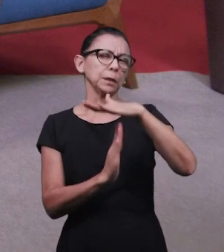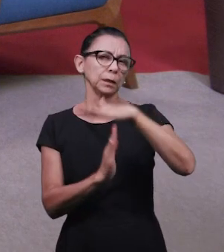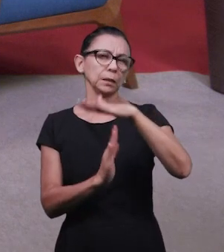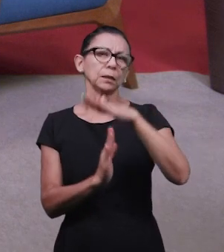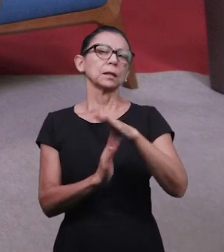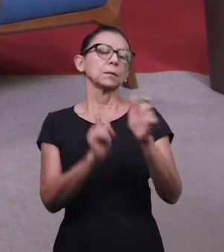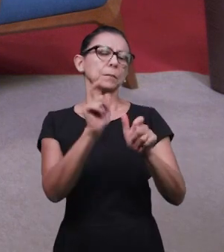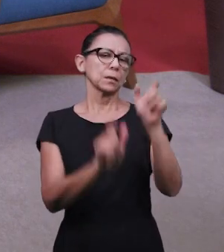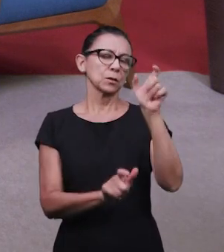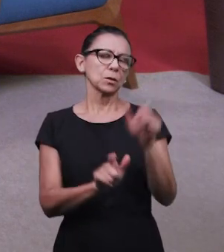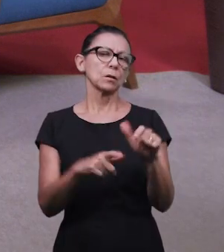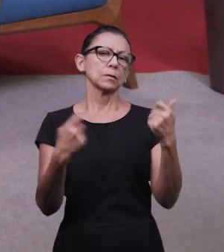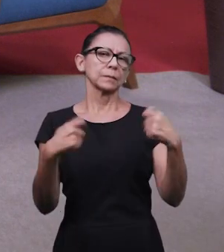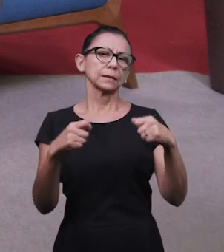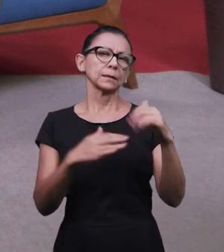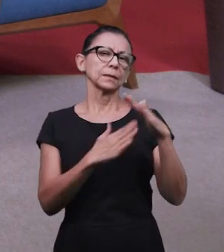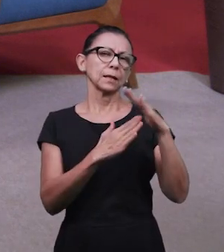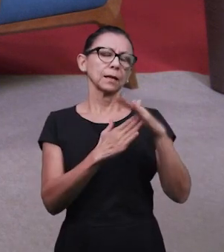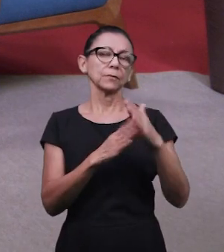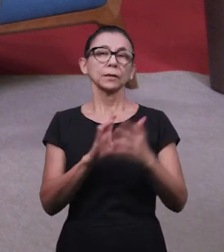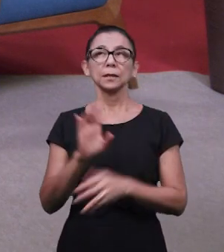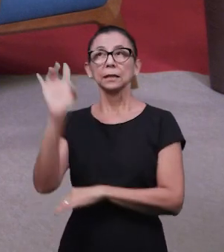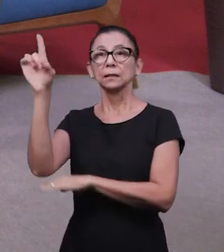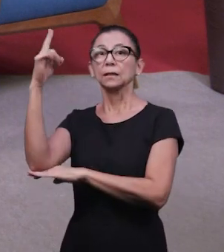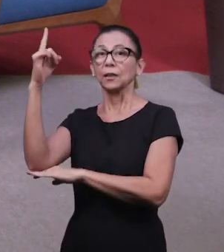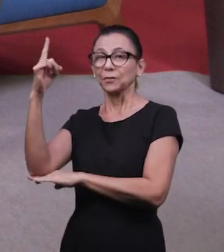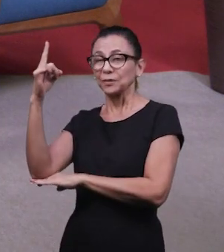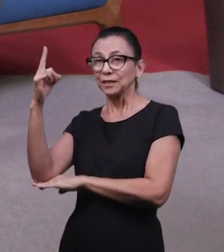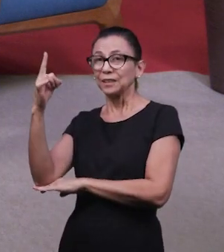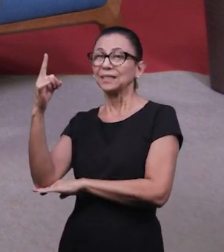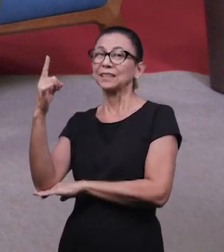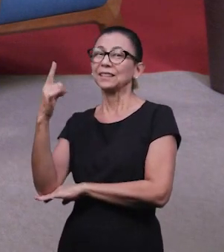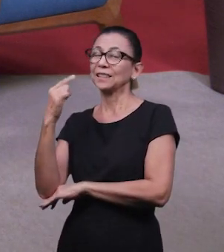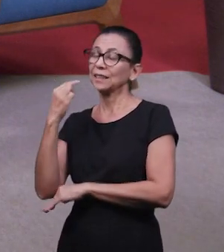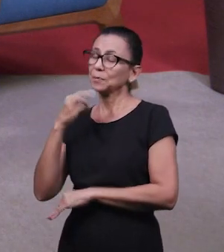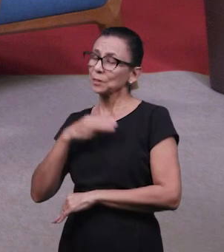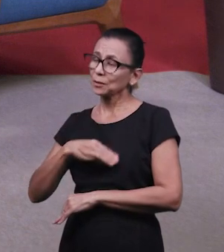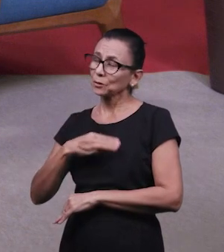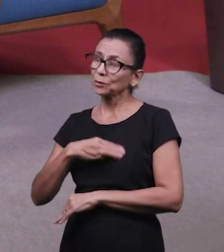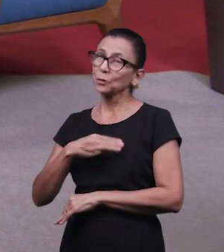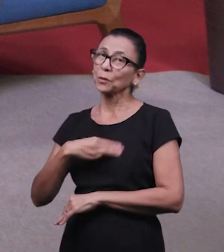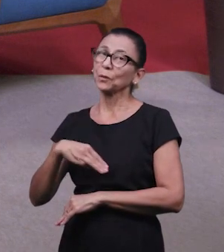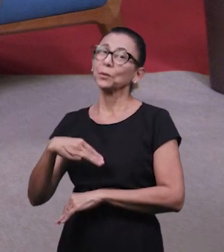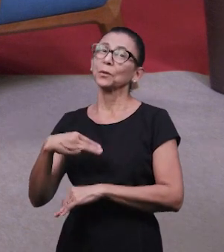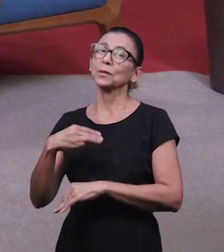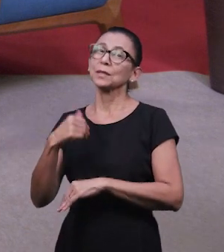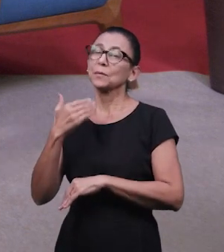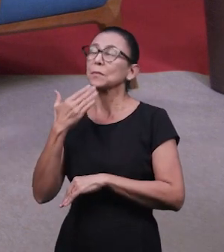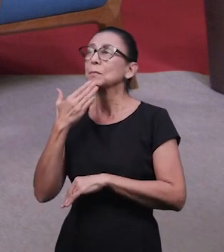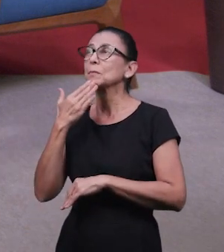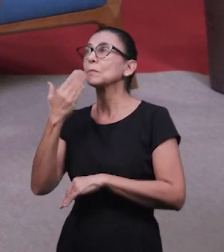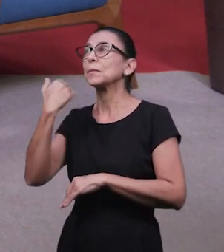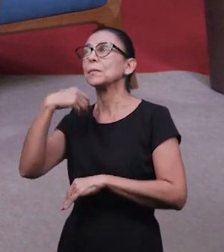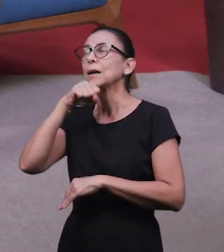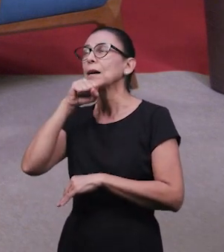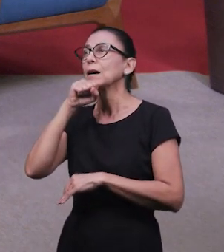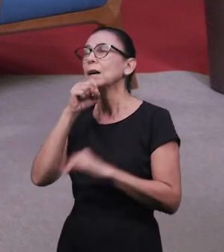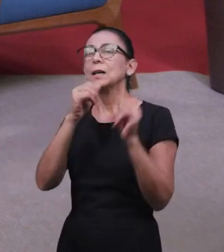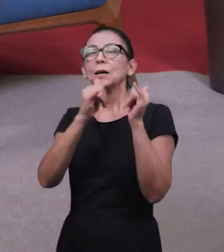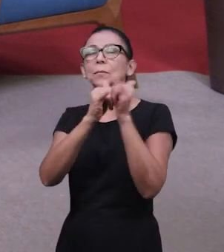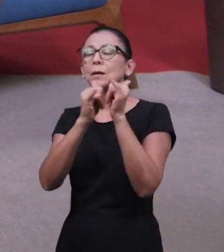do Senhor Jesus, Salomão tipo do Espírito Santo. E uma das coisas que Salomão fez foi estabelecer alguns limites para